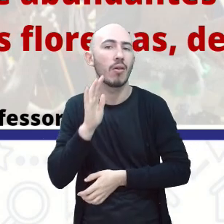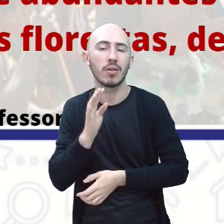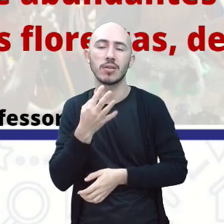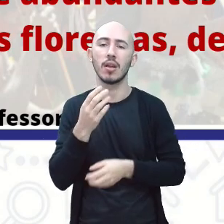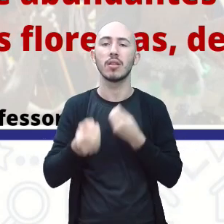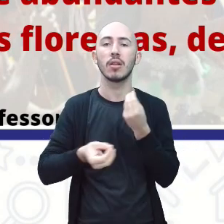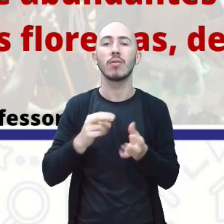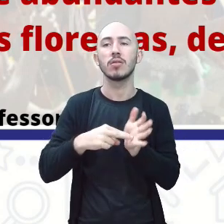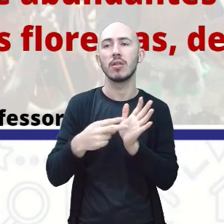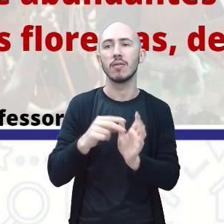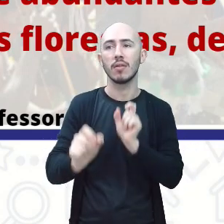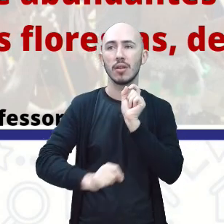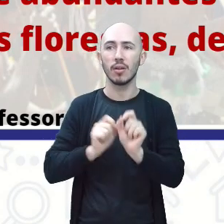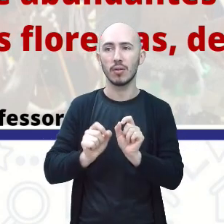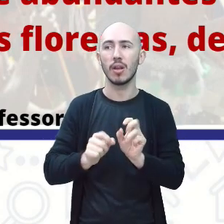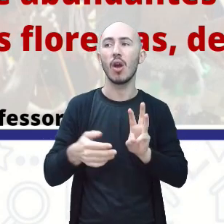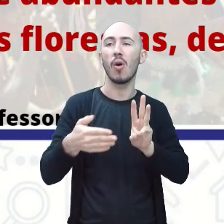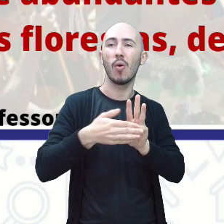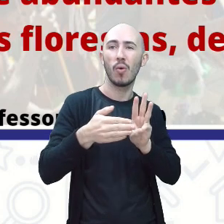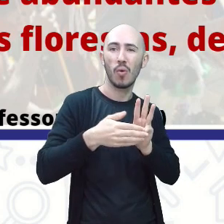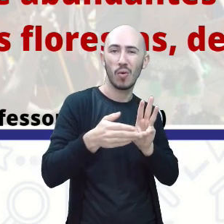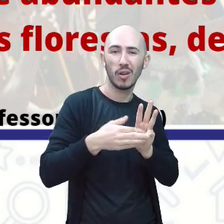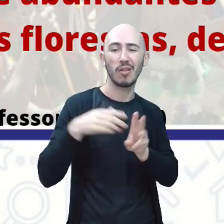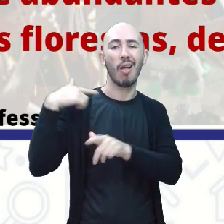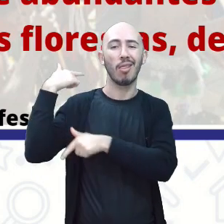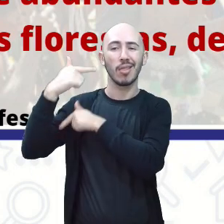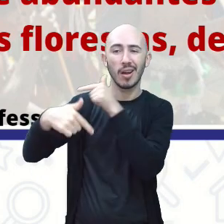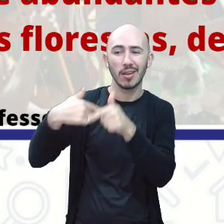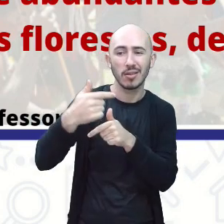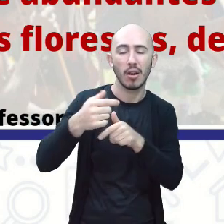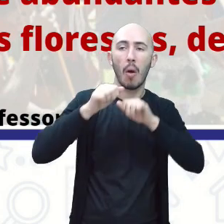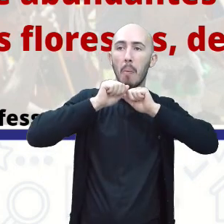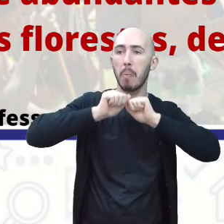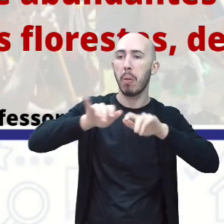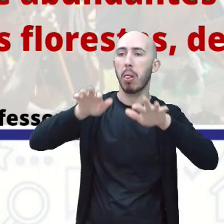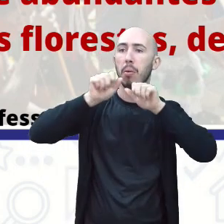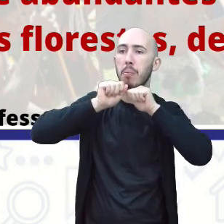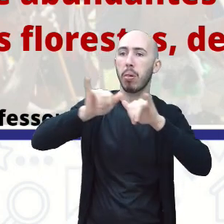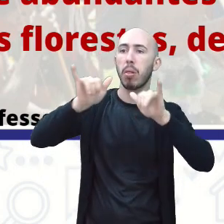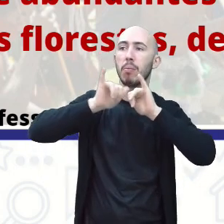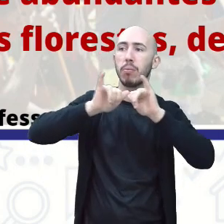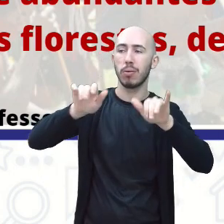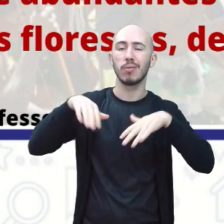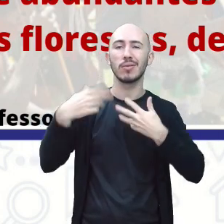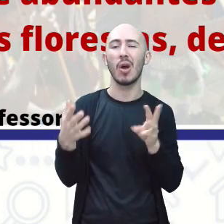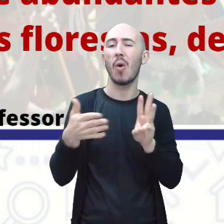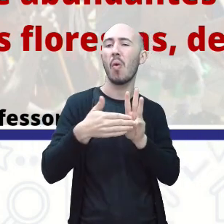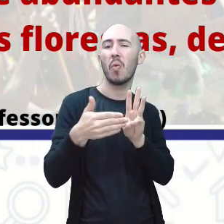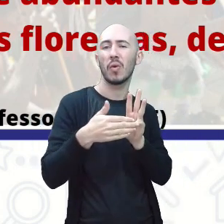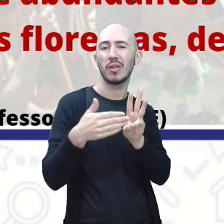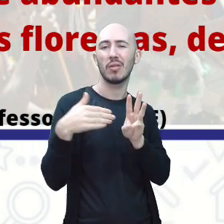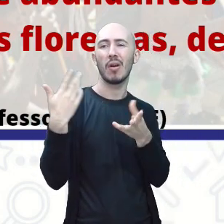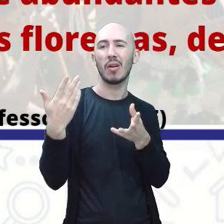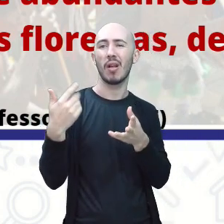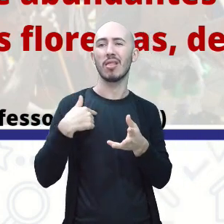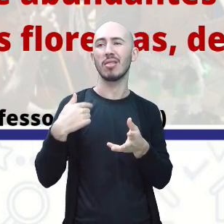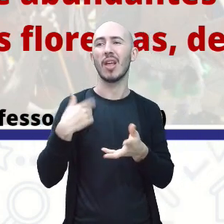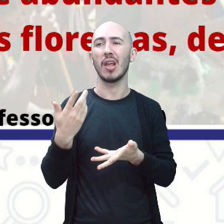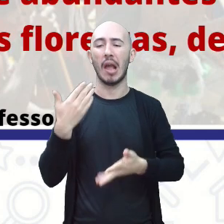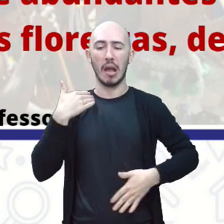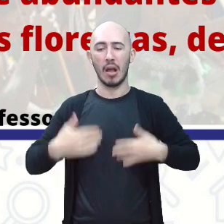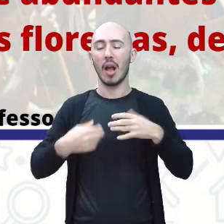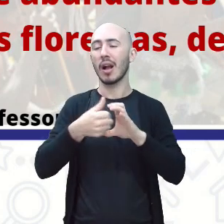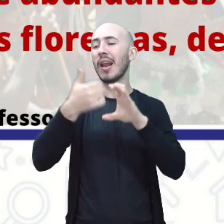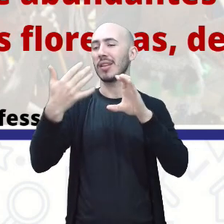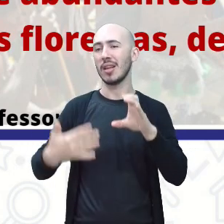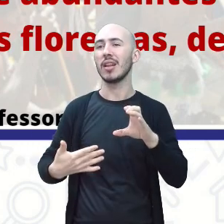é tradicionalmente veiculada pela mídia. Um índio genérico com